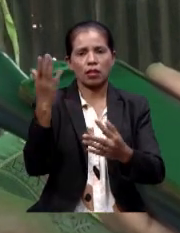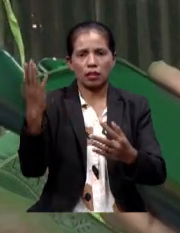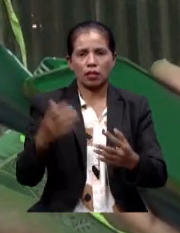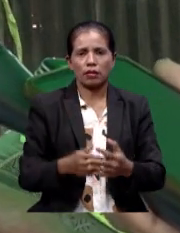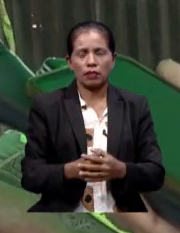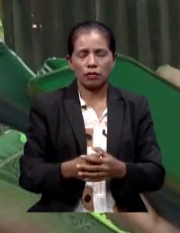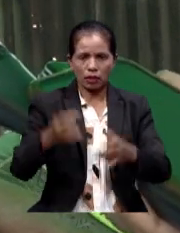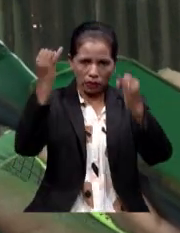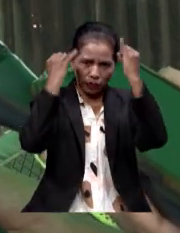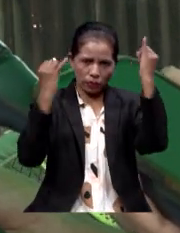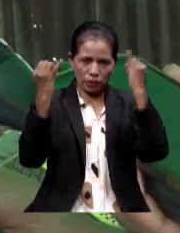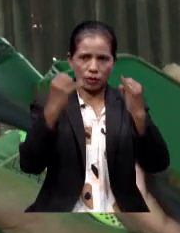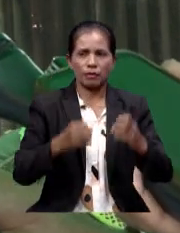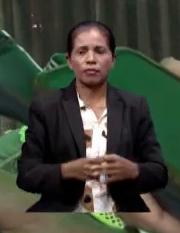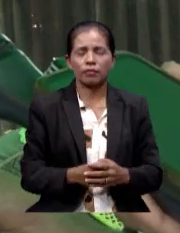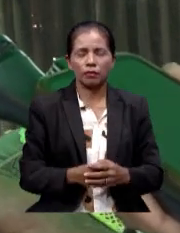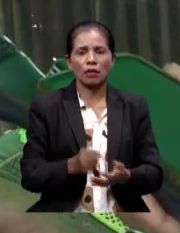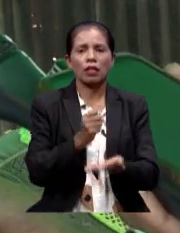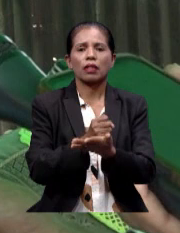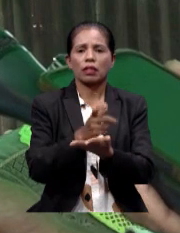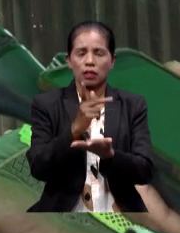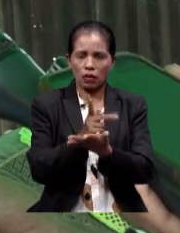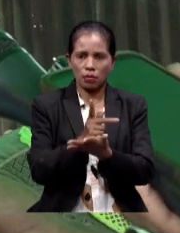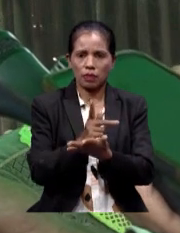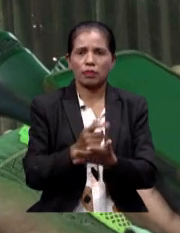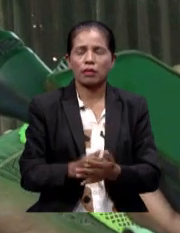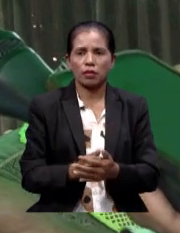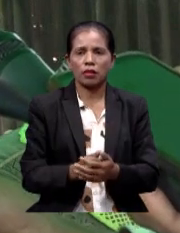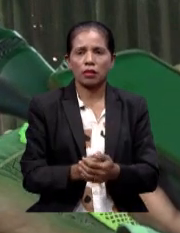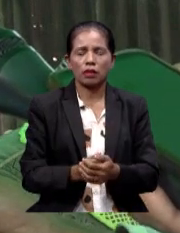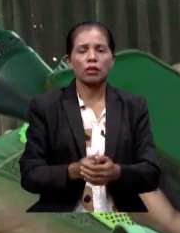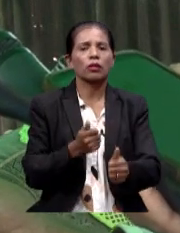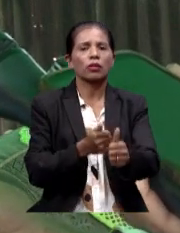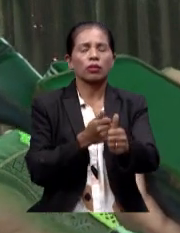e a informação e se comos tuire